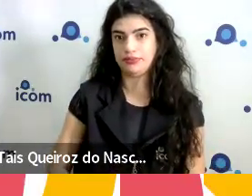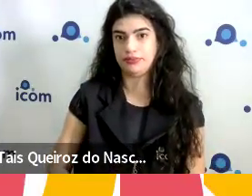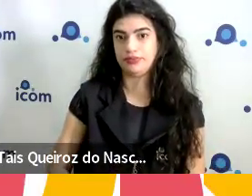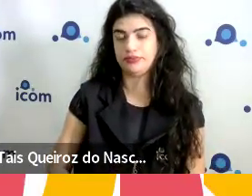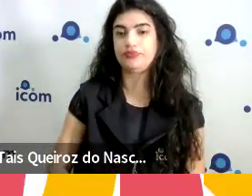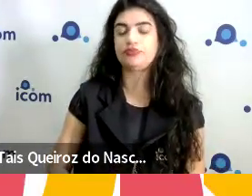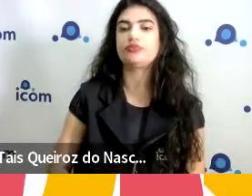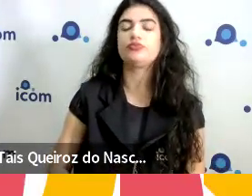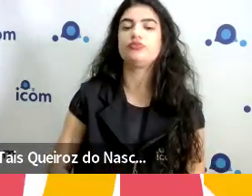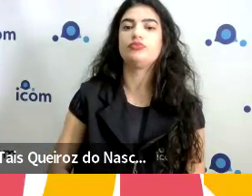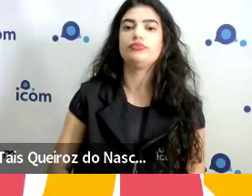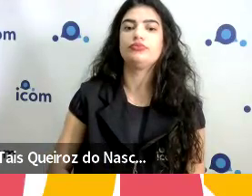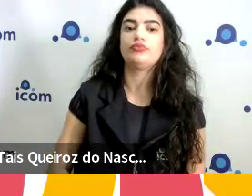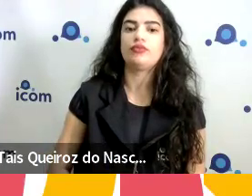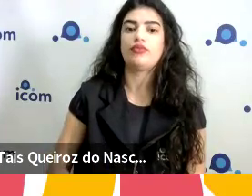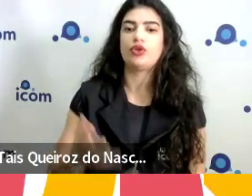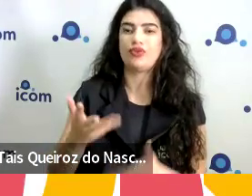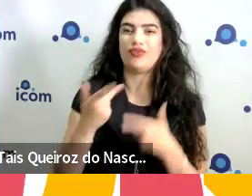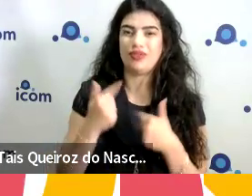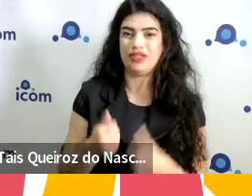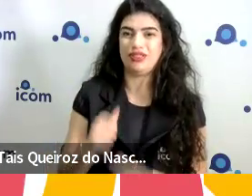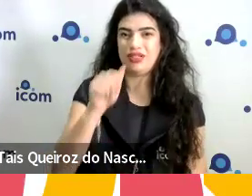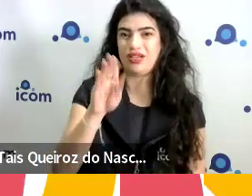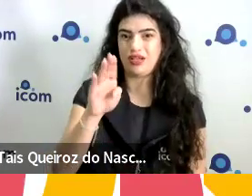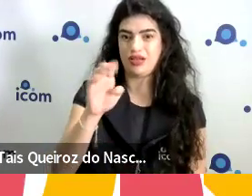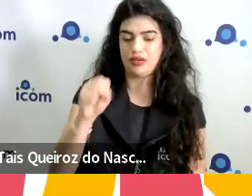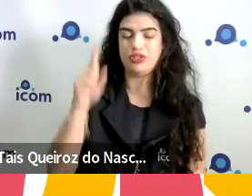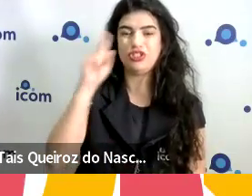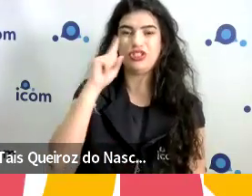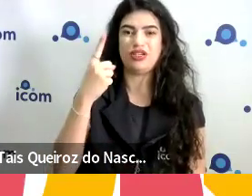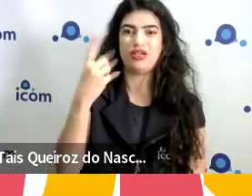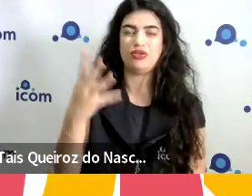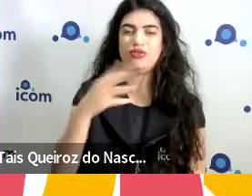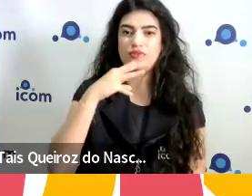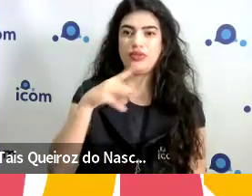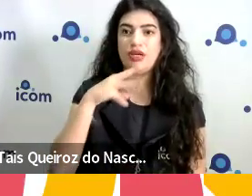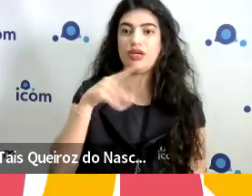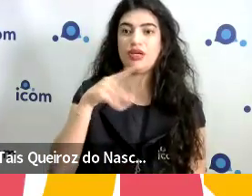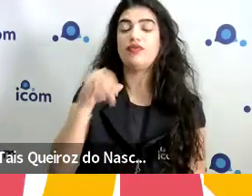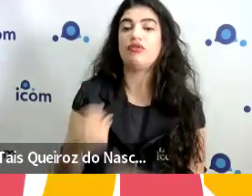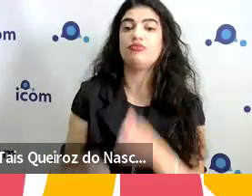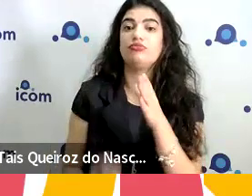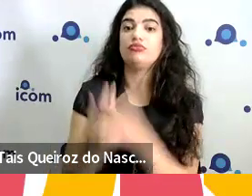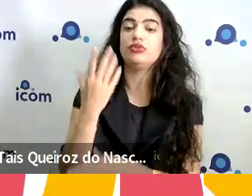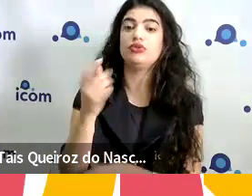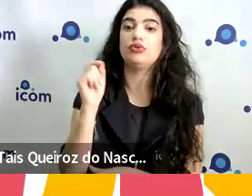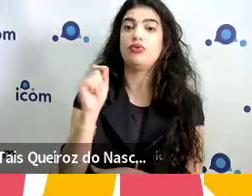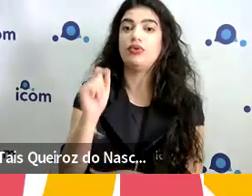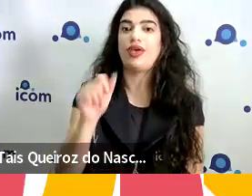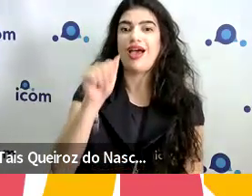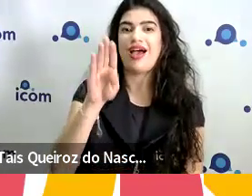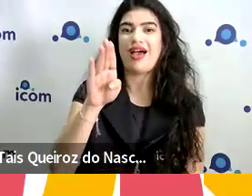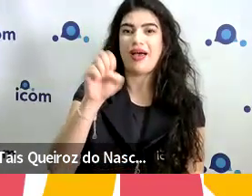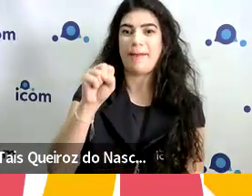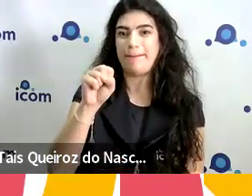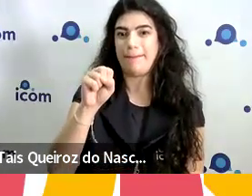quero trazer um convite, porque a ABS, no dia 14 de março, ela vai lançar o ABS